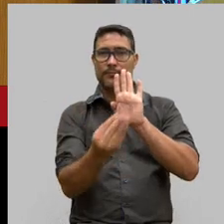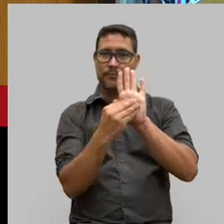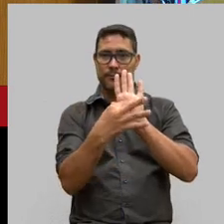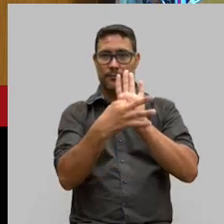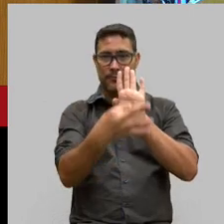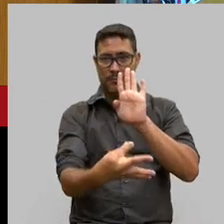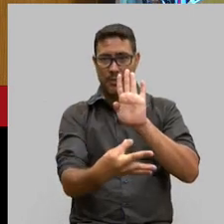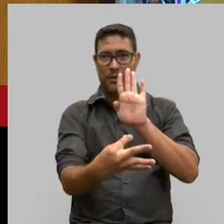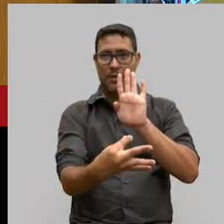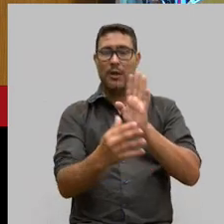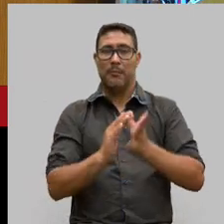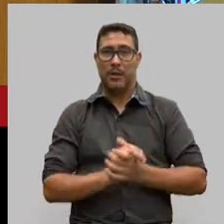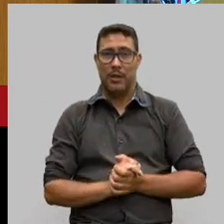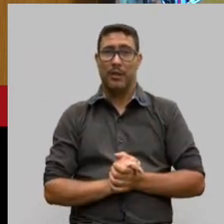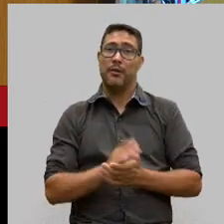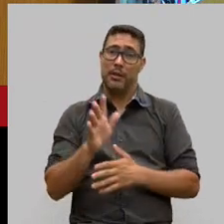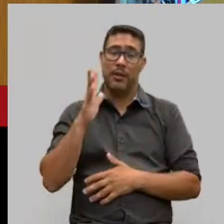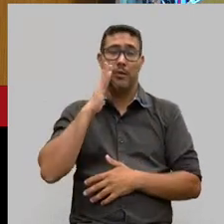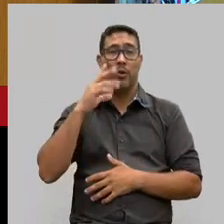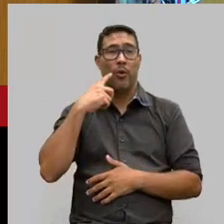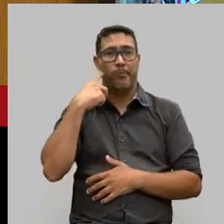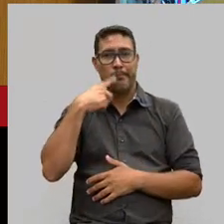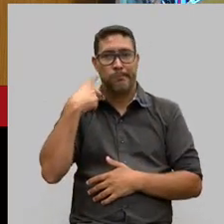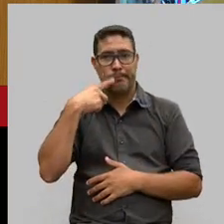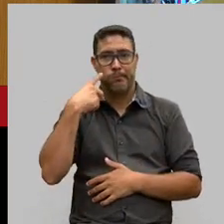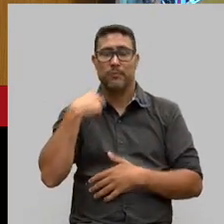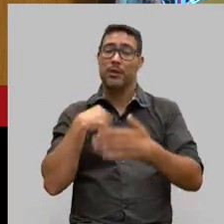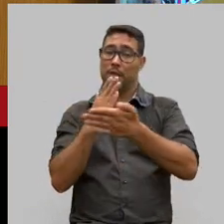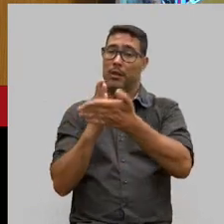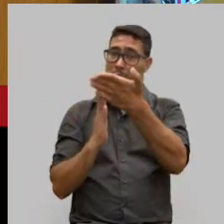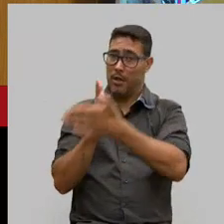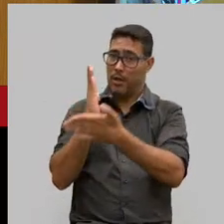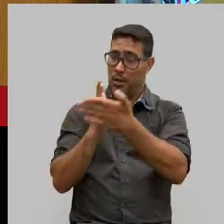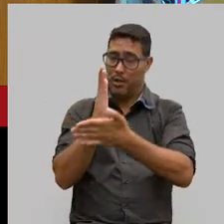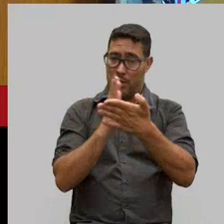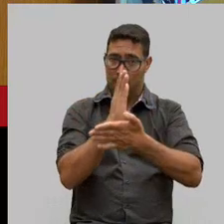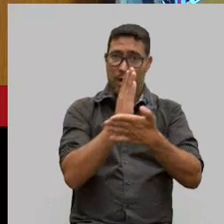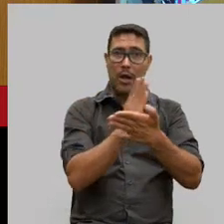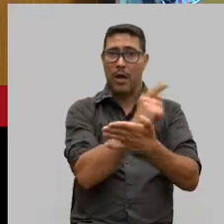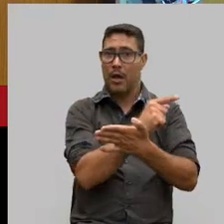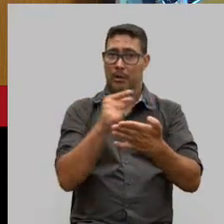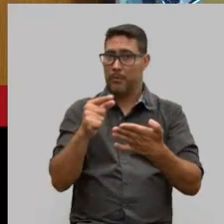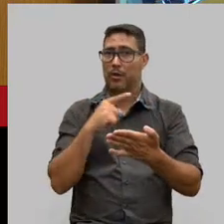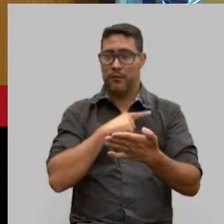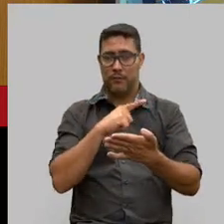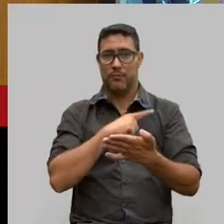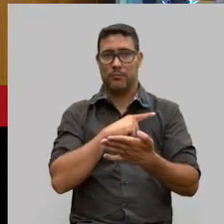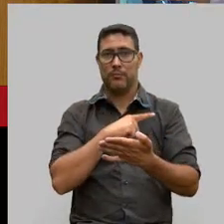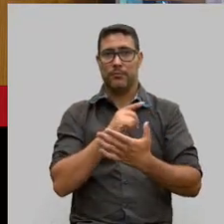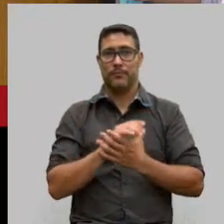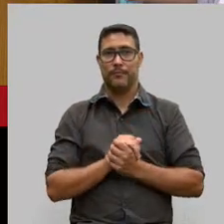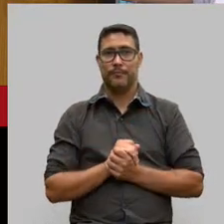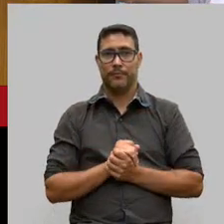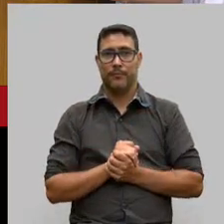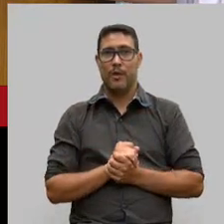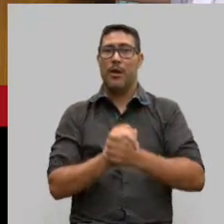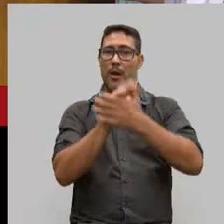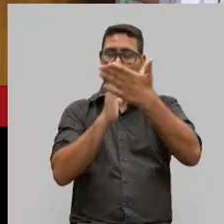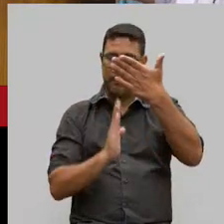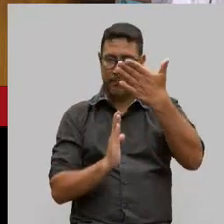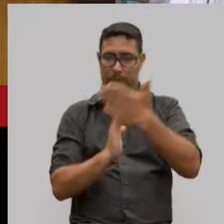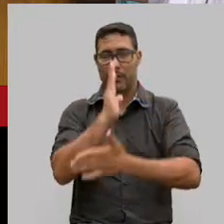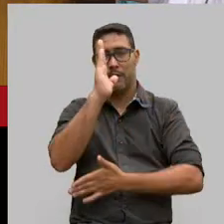o parecer os deputados que o aprovam permaneçam como se encontram aprovado o